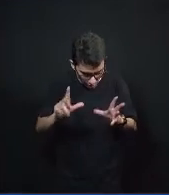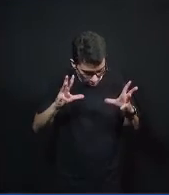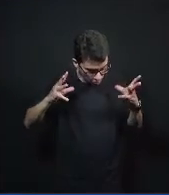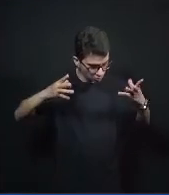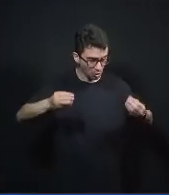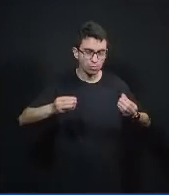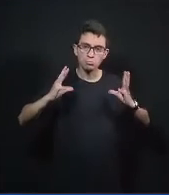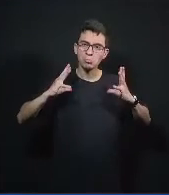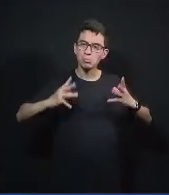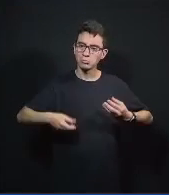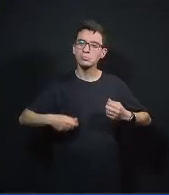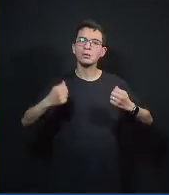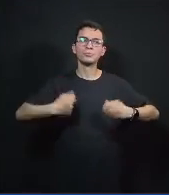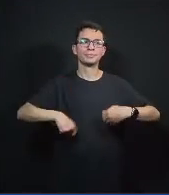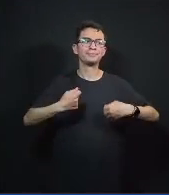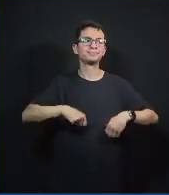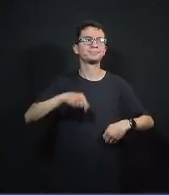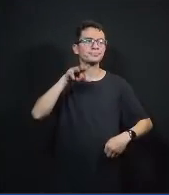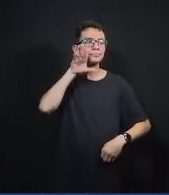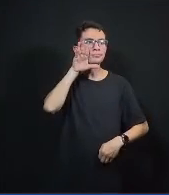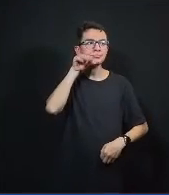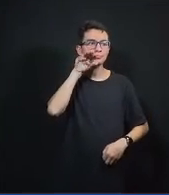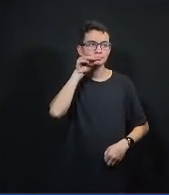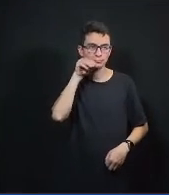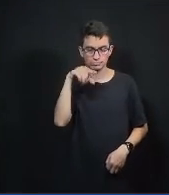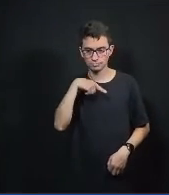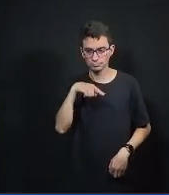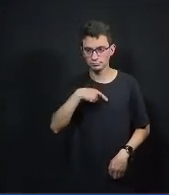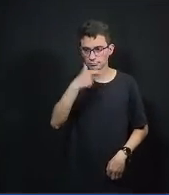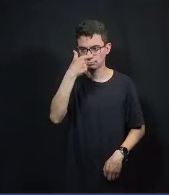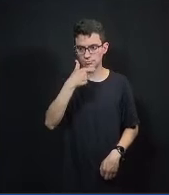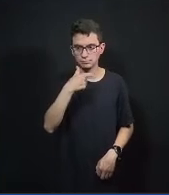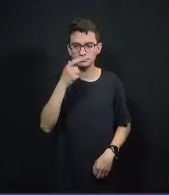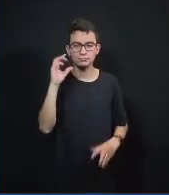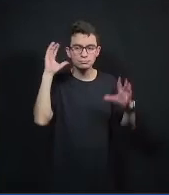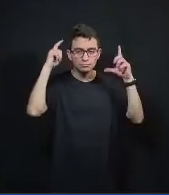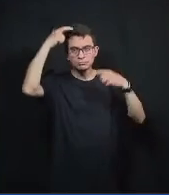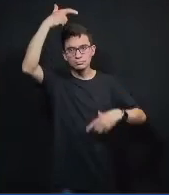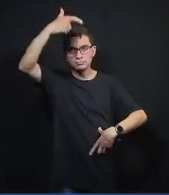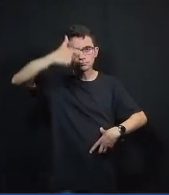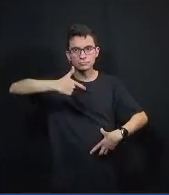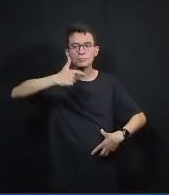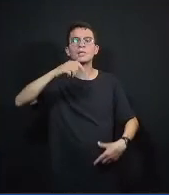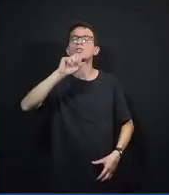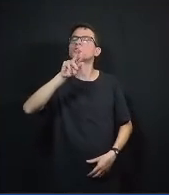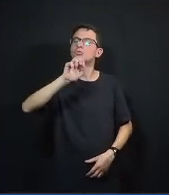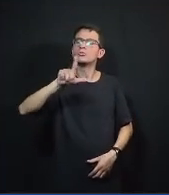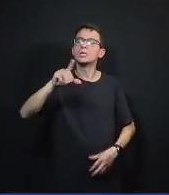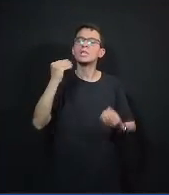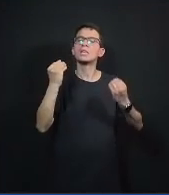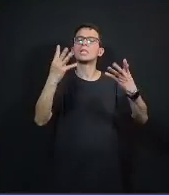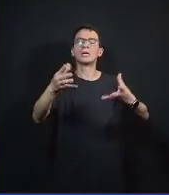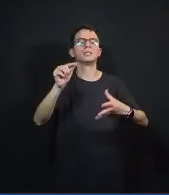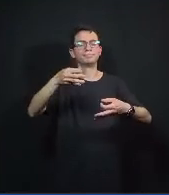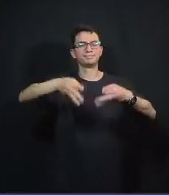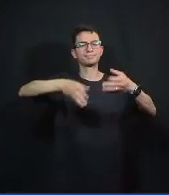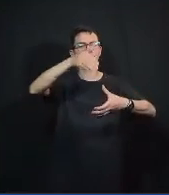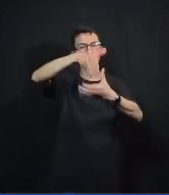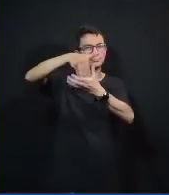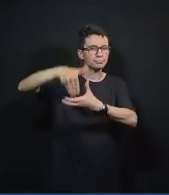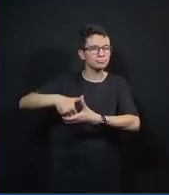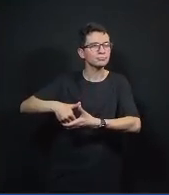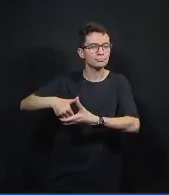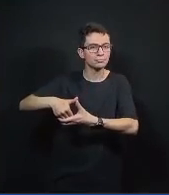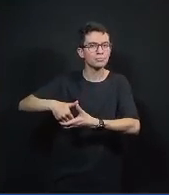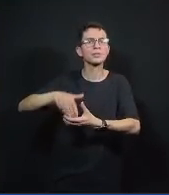eleitoral, mesários e colaboradores utilizarão máscaras, face shield e álcool gel fornecidos pela Justiça Eleitoral.